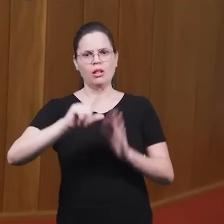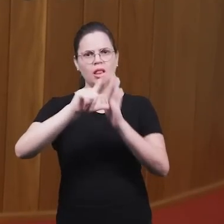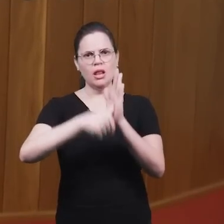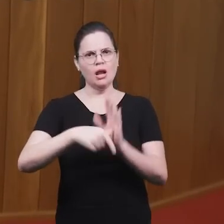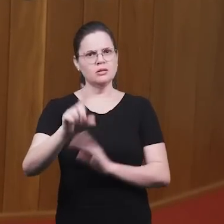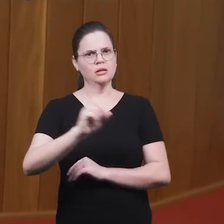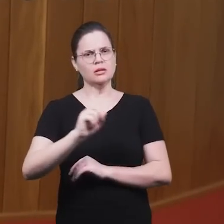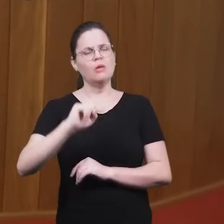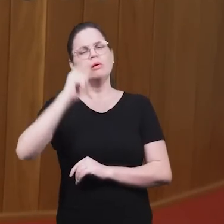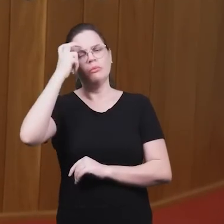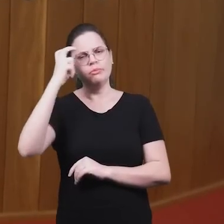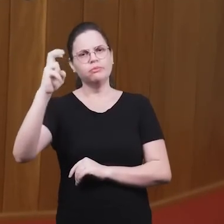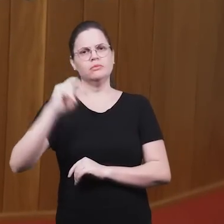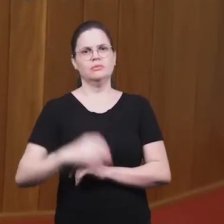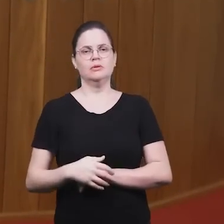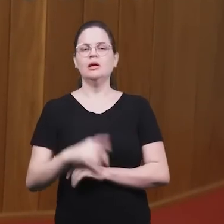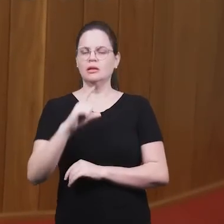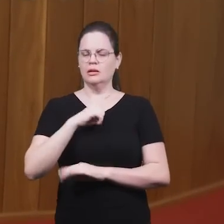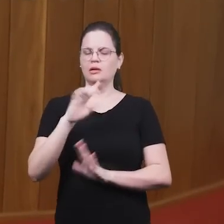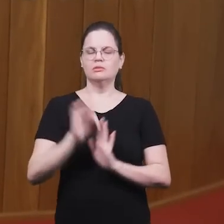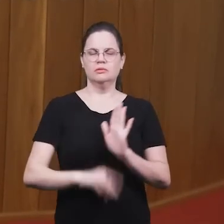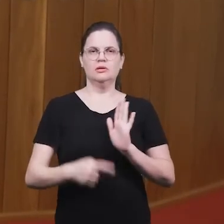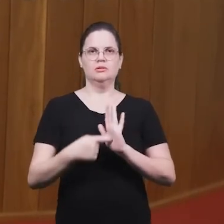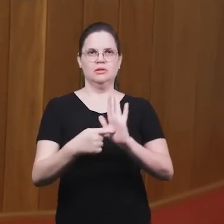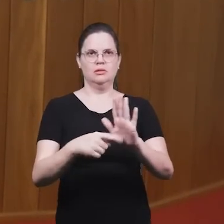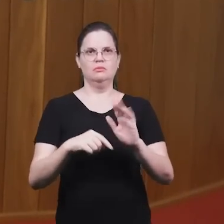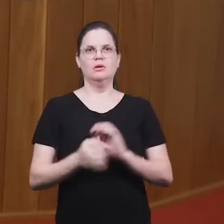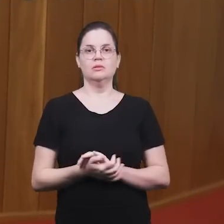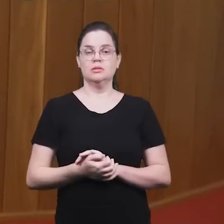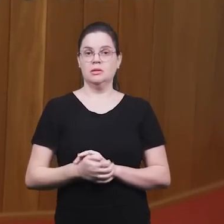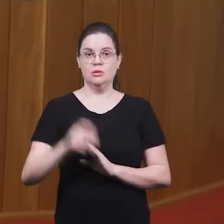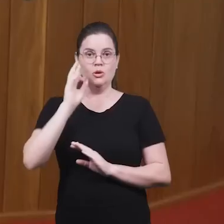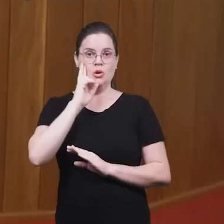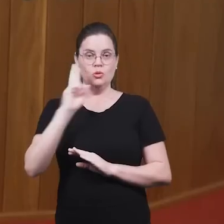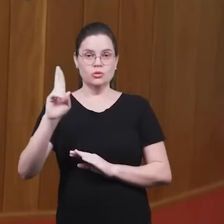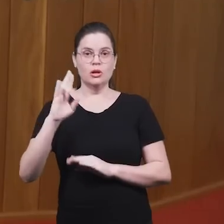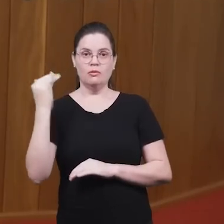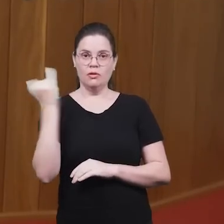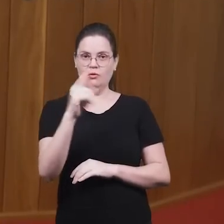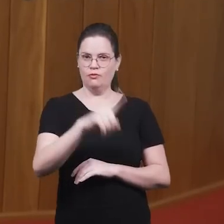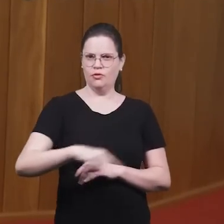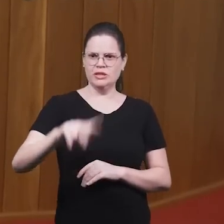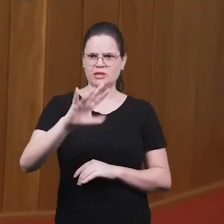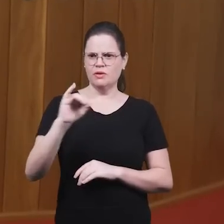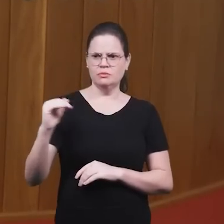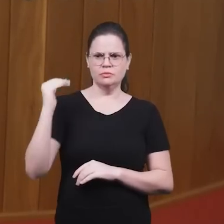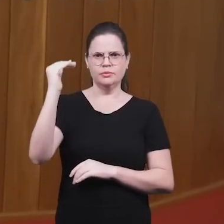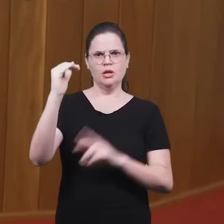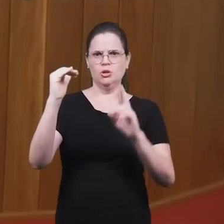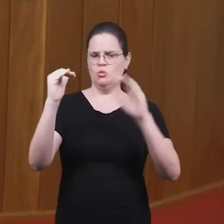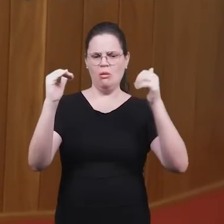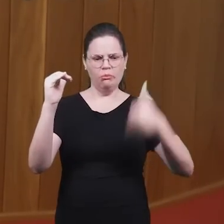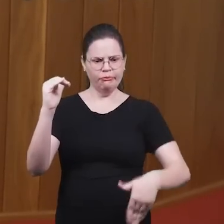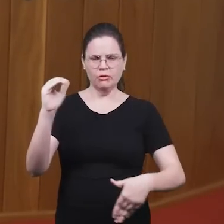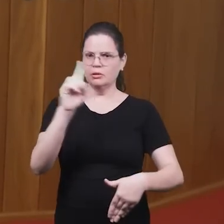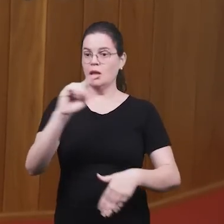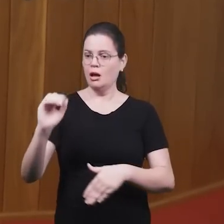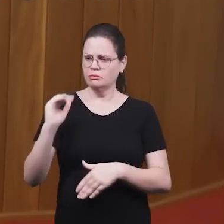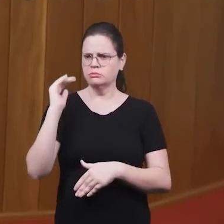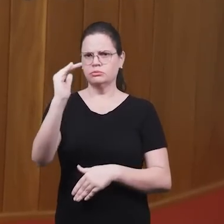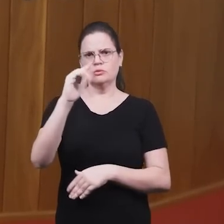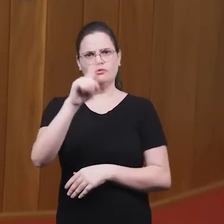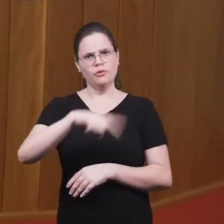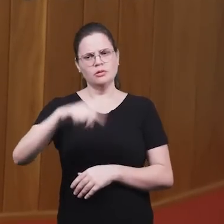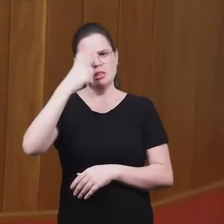inteligentes. Tem um texto da palavra do Senhor que fala sobre isso. E vos colocarei por cabeça e não por cauda. Sabe